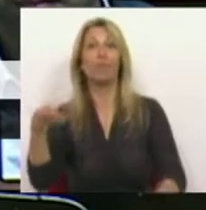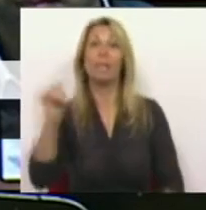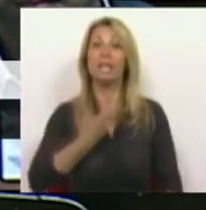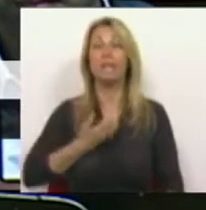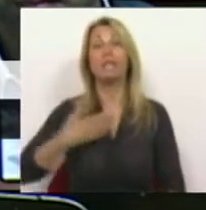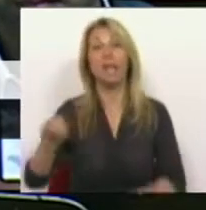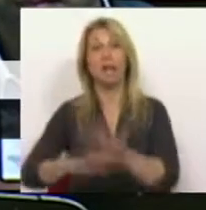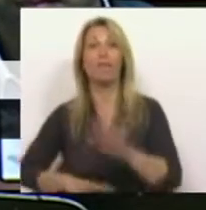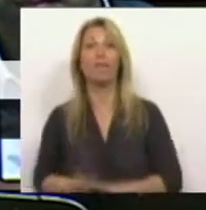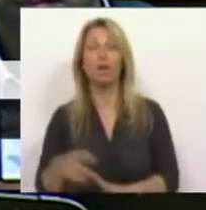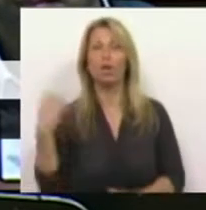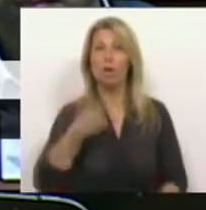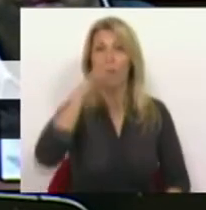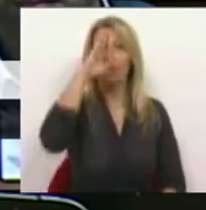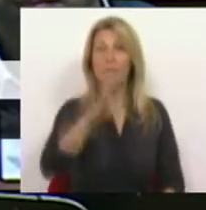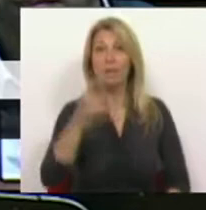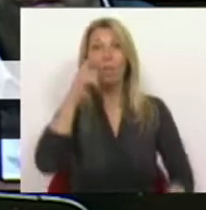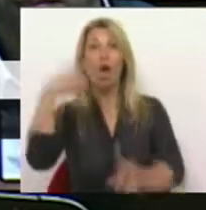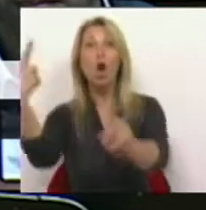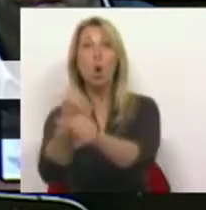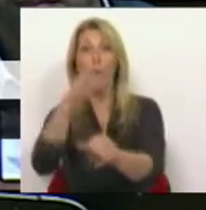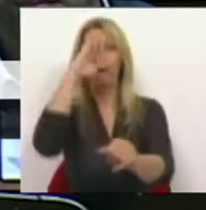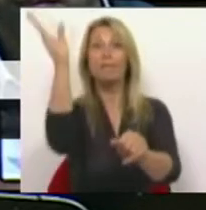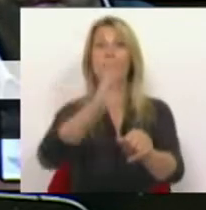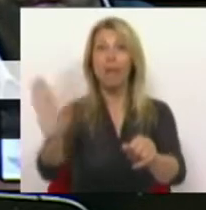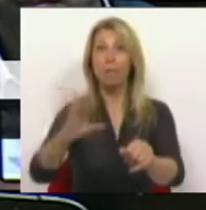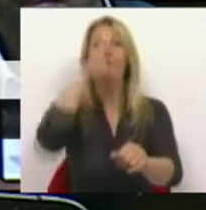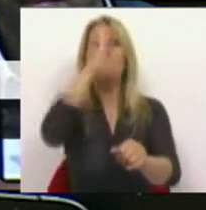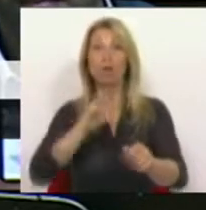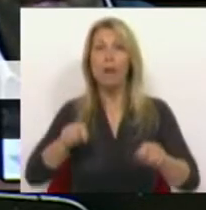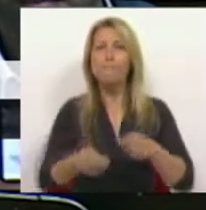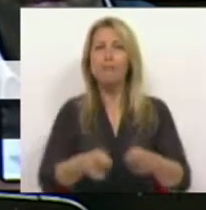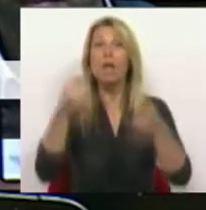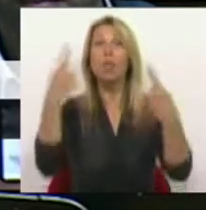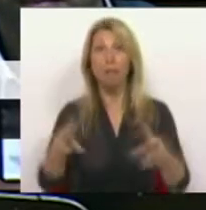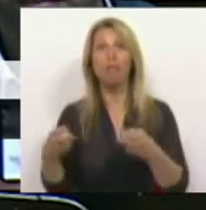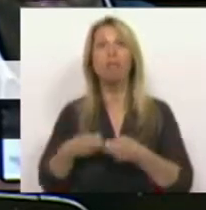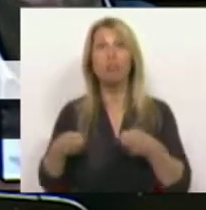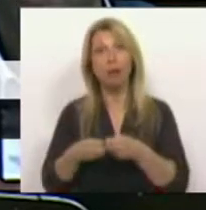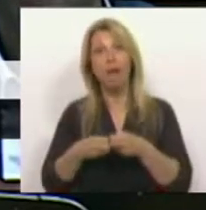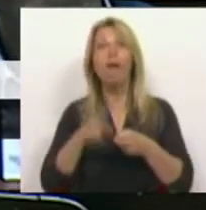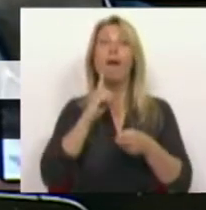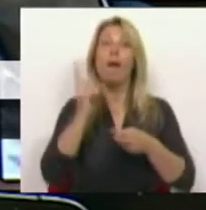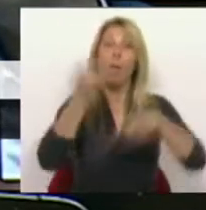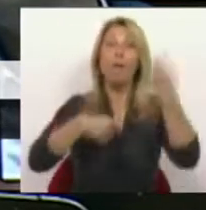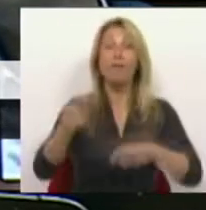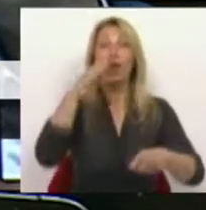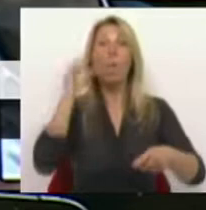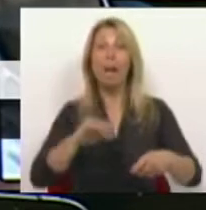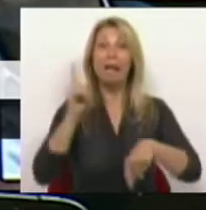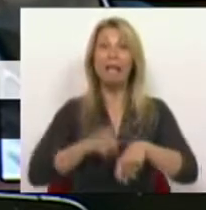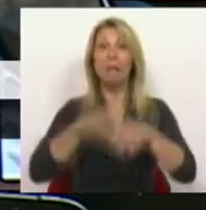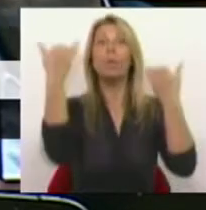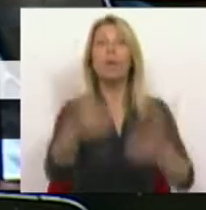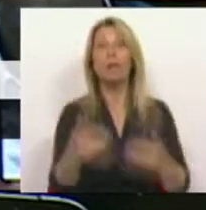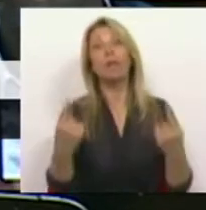nós que o comprador sabe que o Estado está pressionado por Bruxelas para vender o novo banco num prazo limitado, também